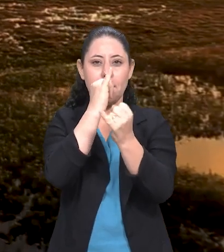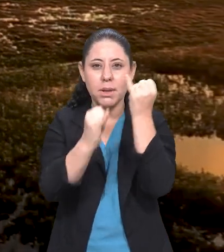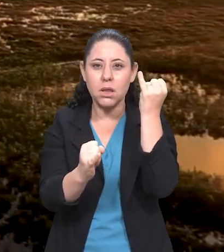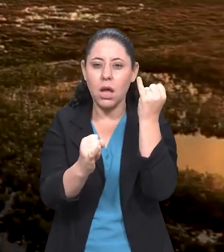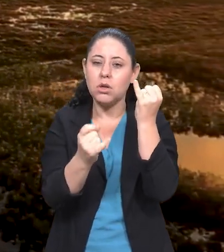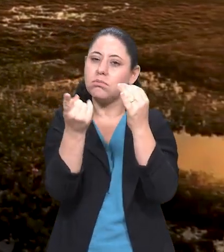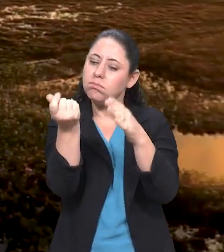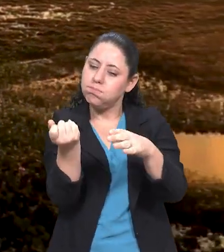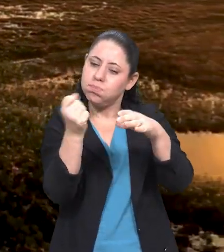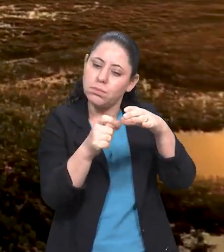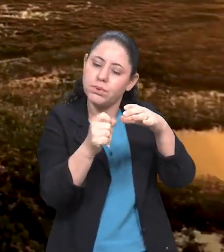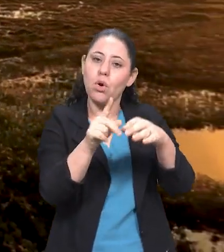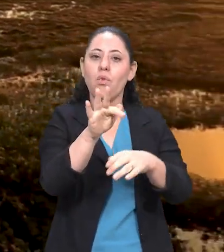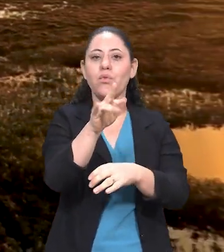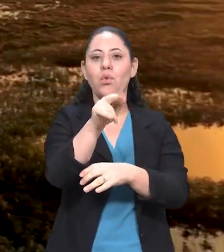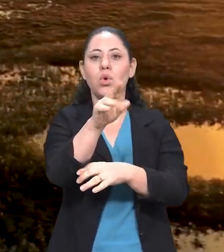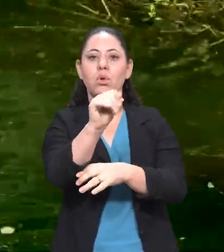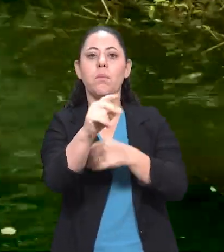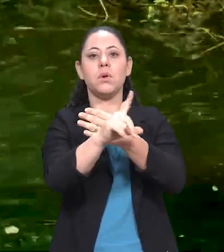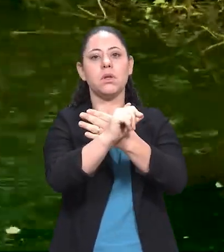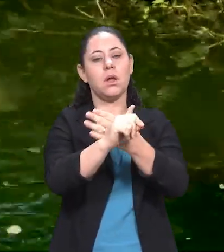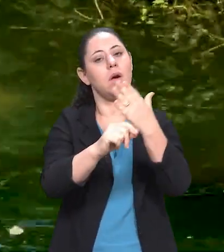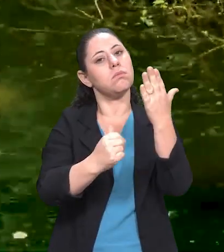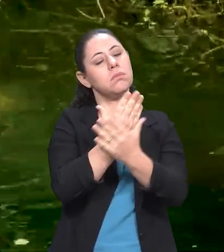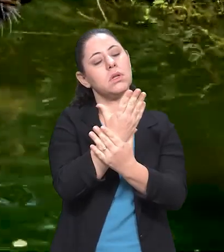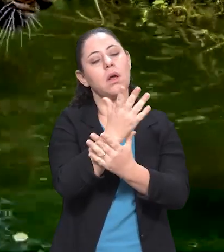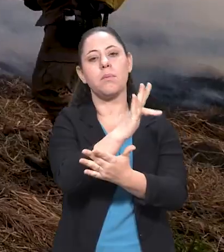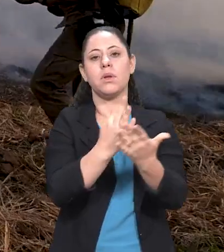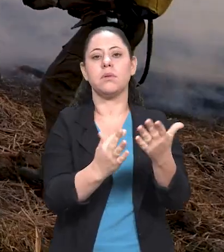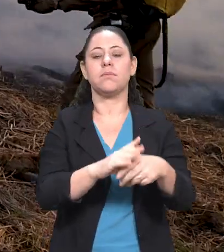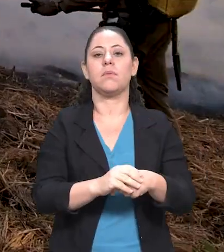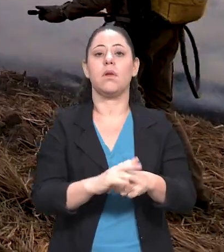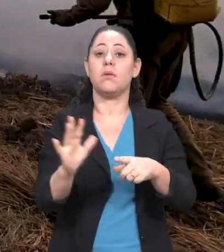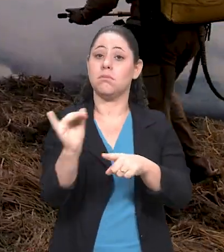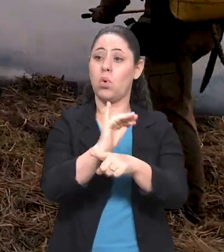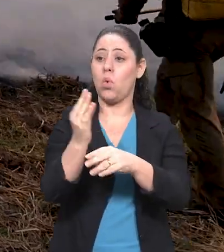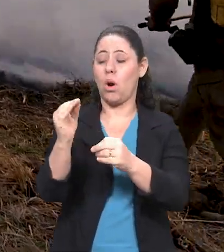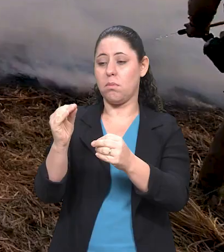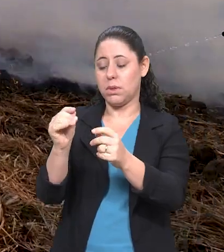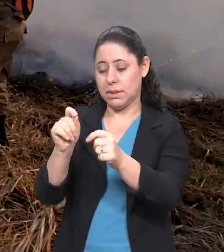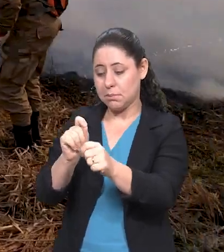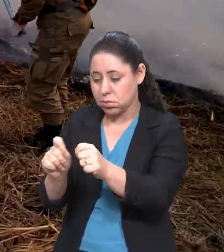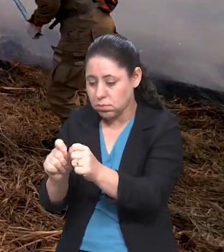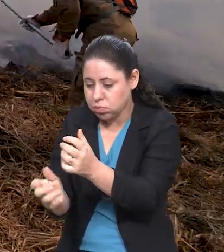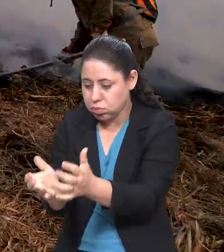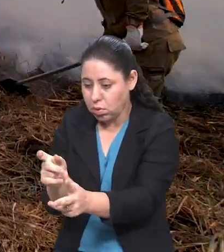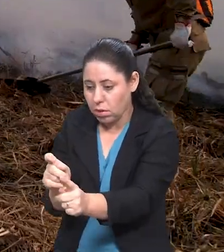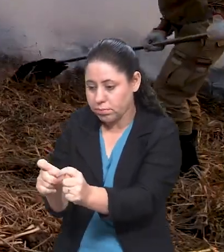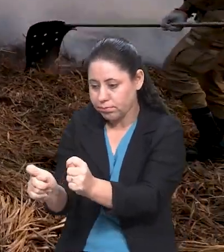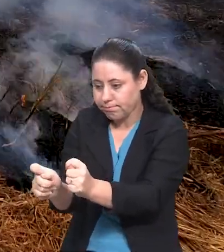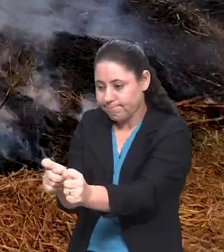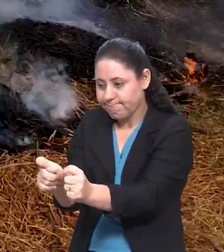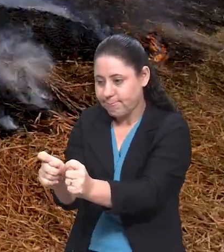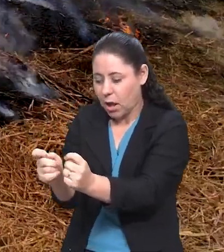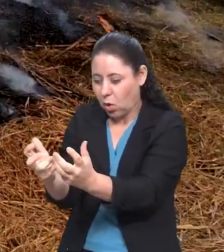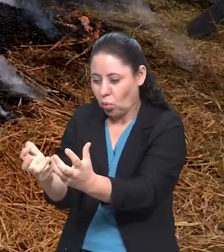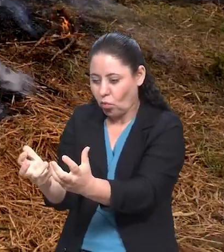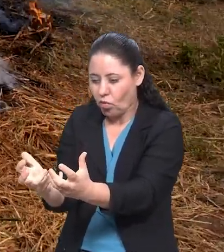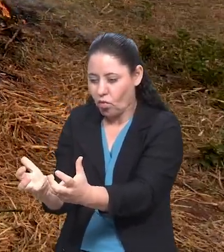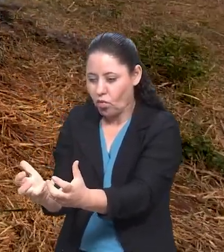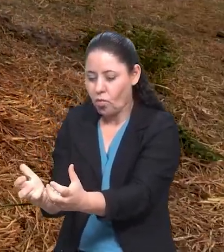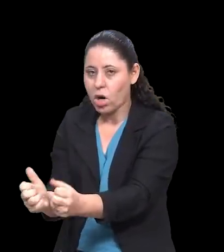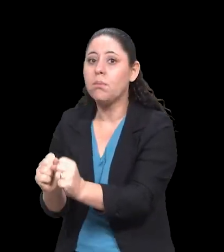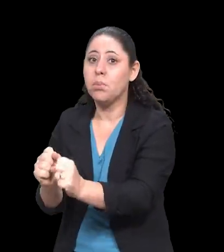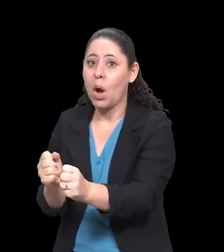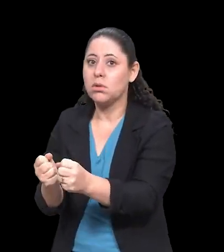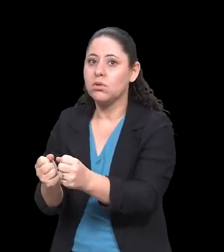sendo que metade delas vão para o fundo Pantanal criado pelo texto prevê medidas de manejo como fogo controlado para a redução da